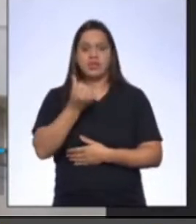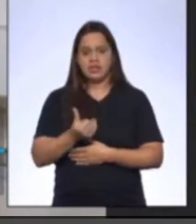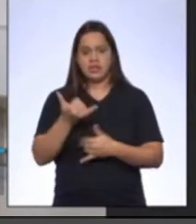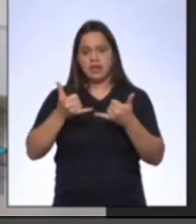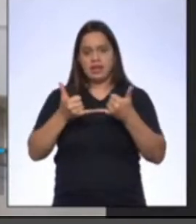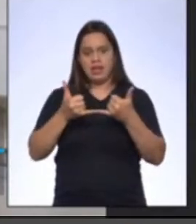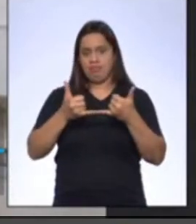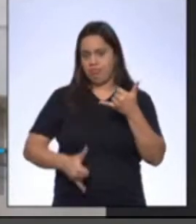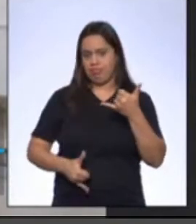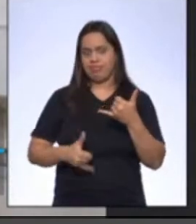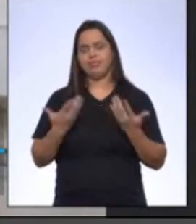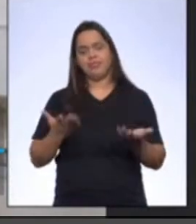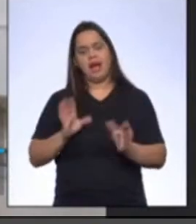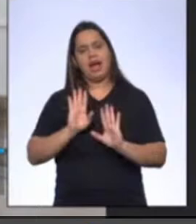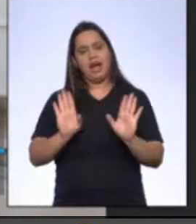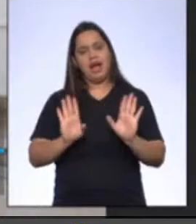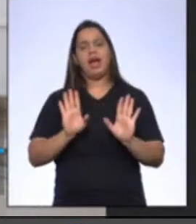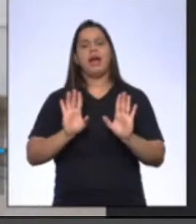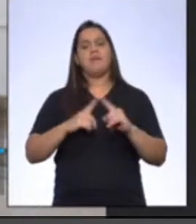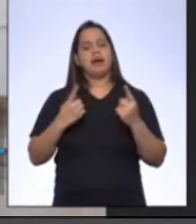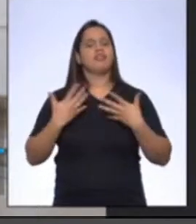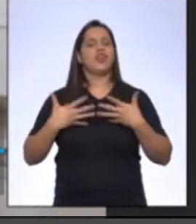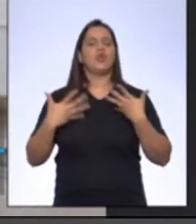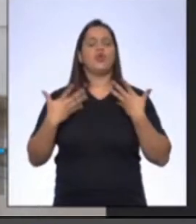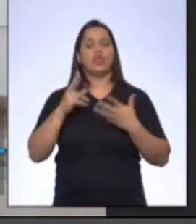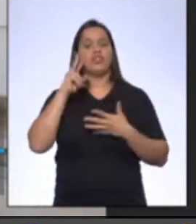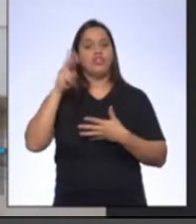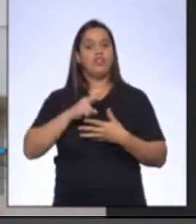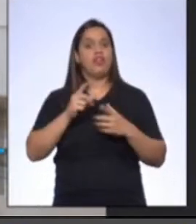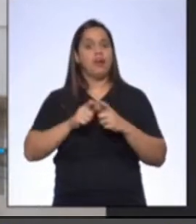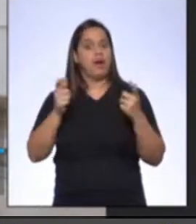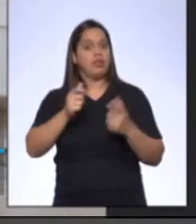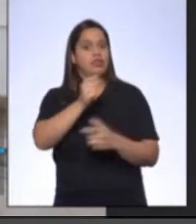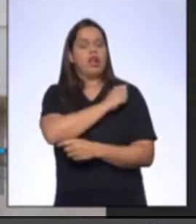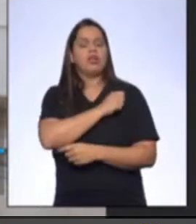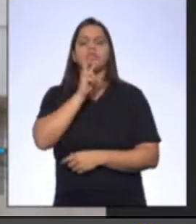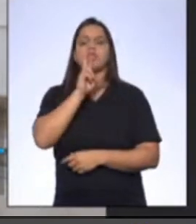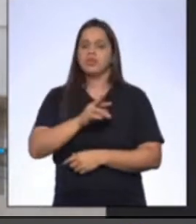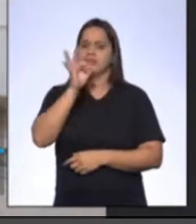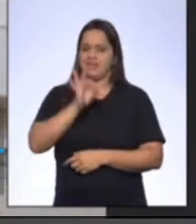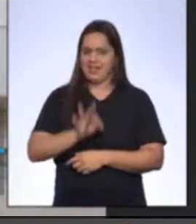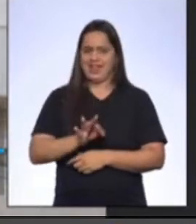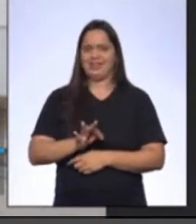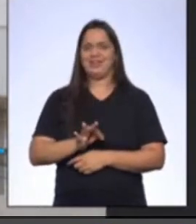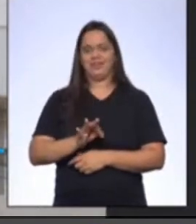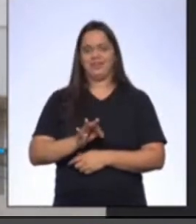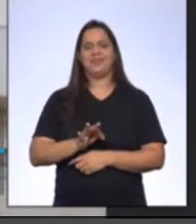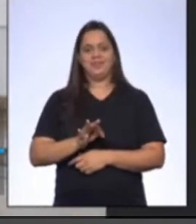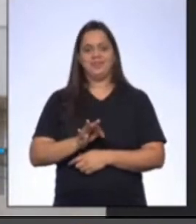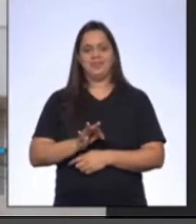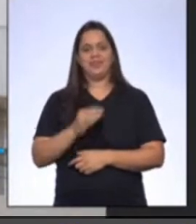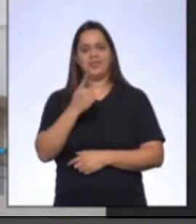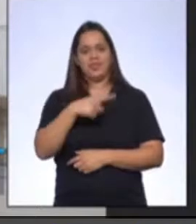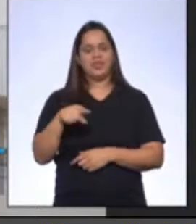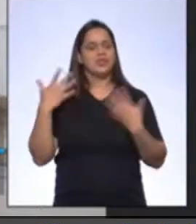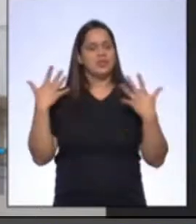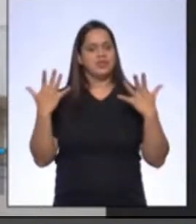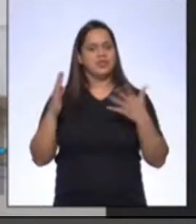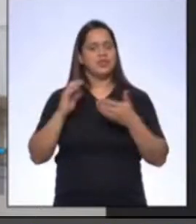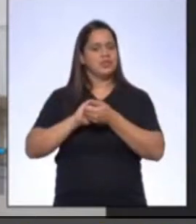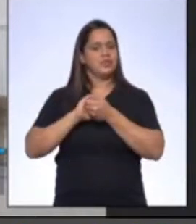explicar direito. Mas eu fiquei contente de ver que a maioria acertou essas questões. Estão de